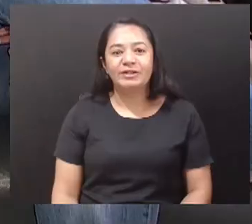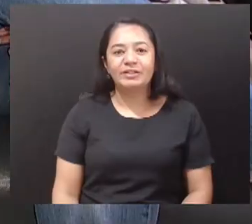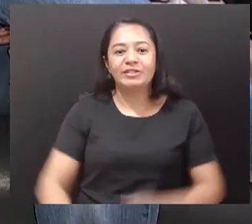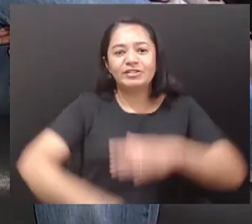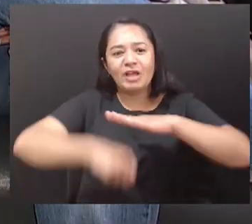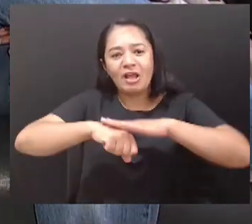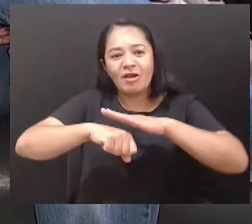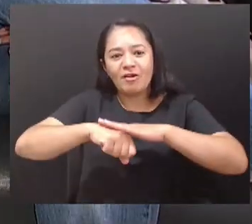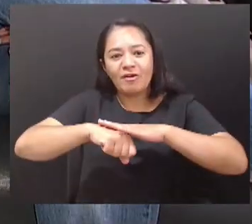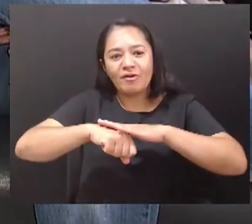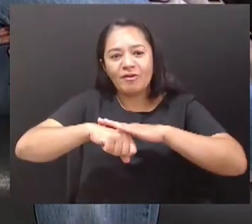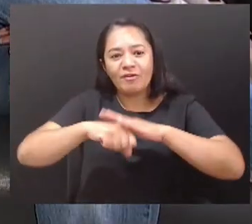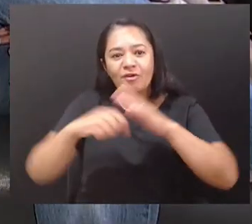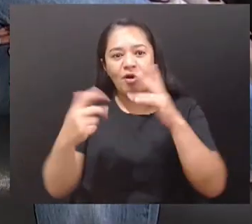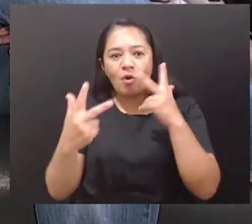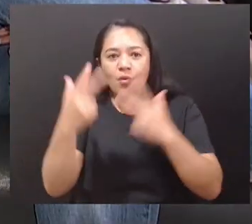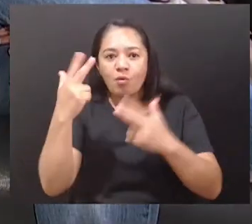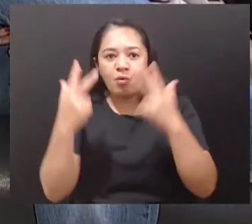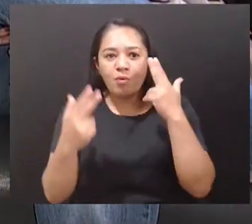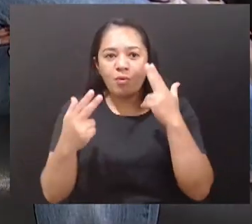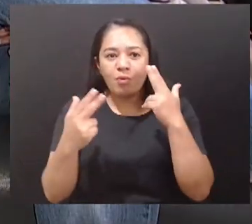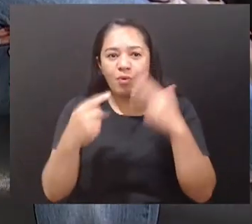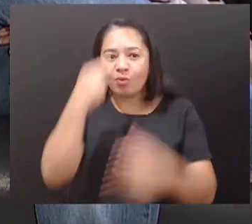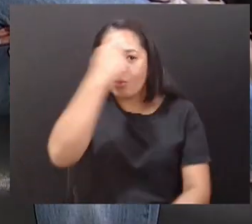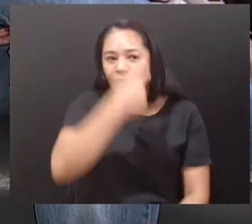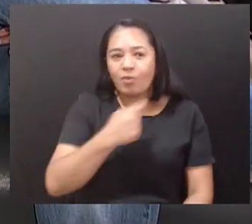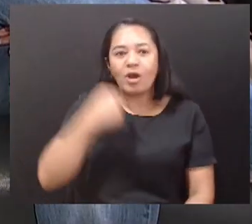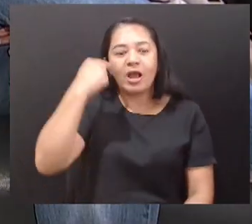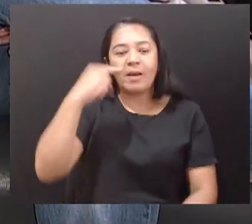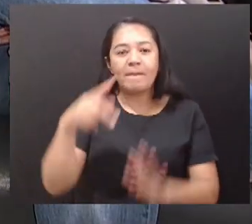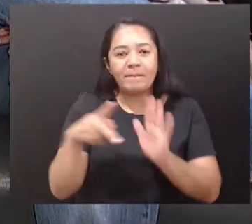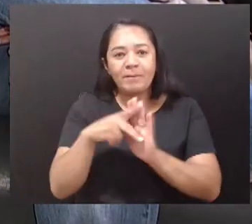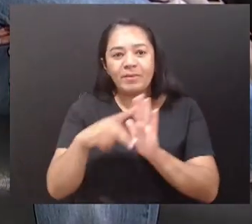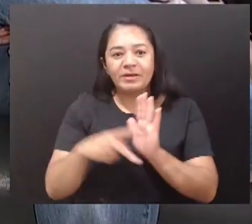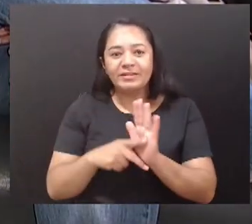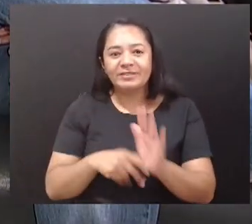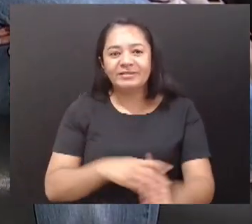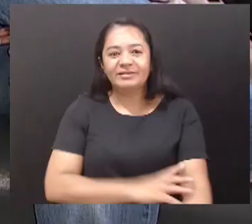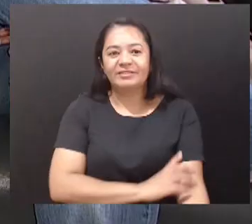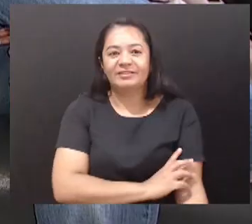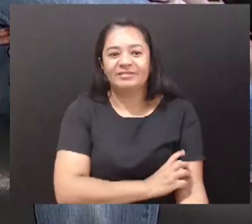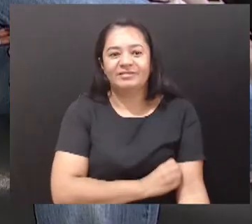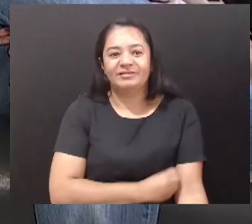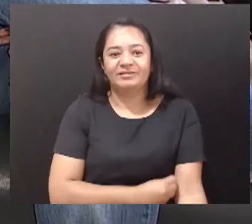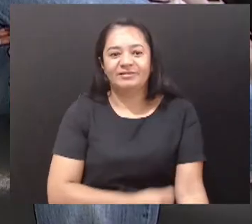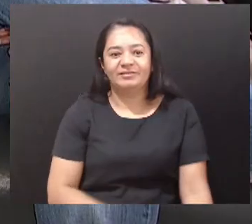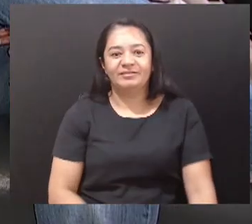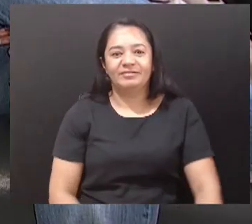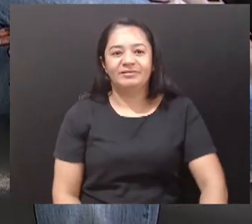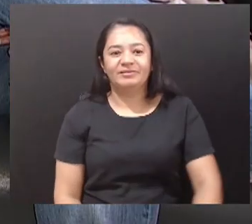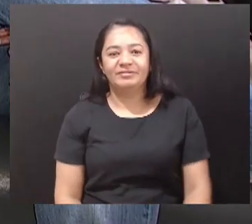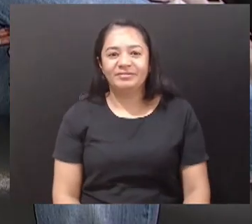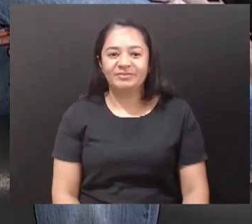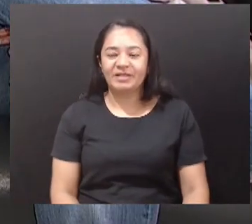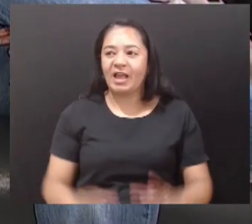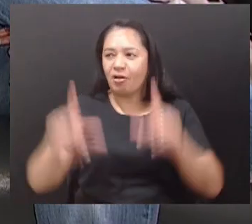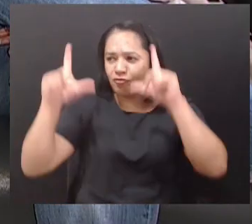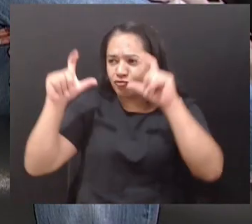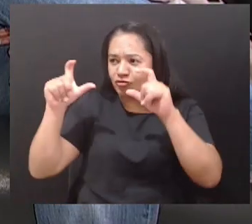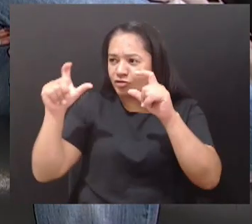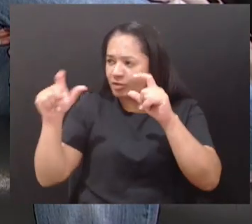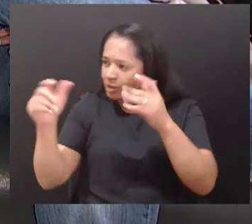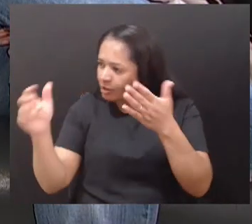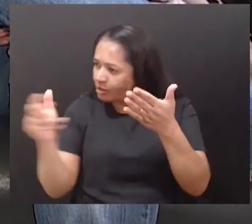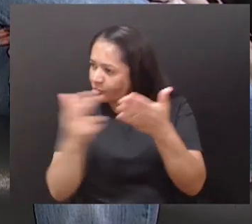esculpido o rosto dele mesmo, esse rapaz que levou, na nuca dele. Certo. Eu tirei a foto e ele levou algumas fotos lá. Aí,